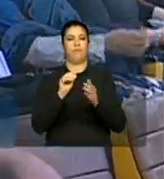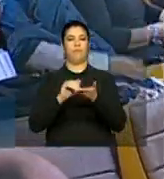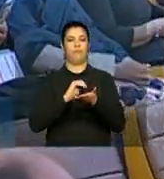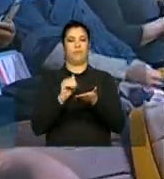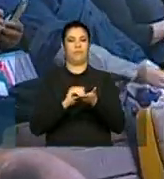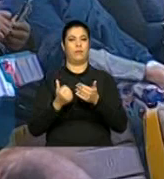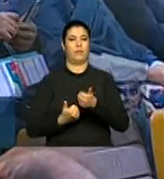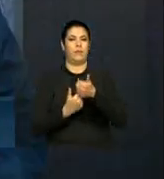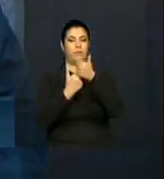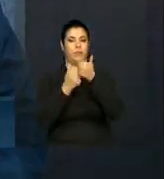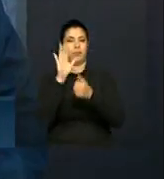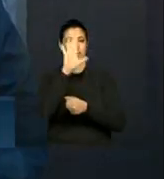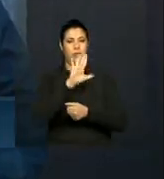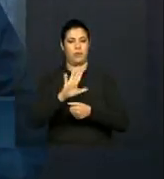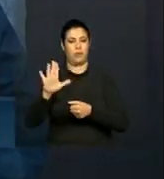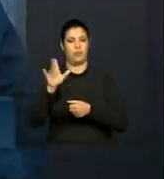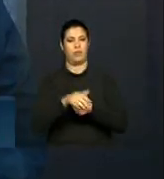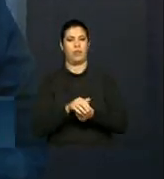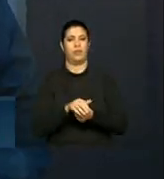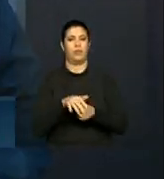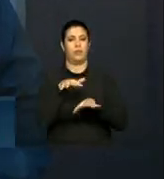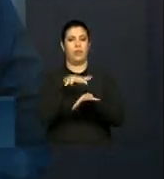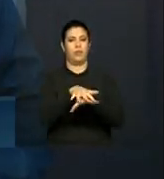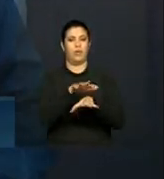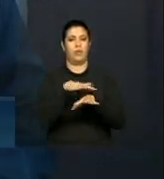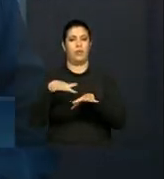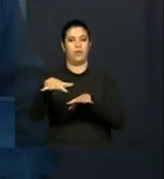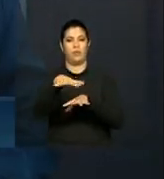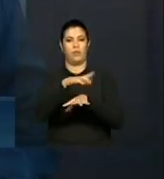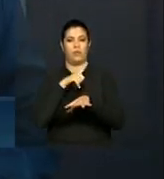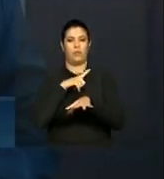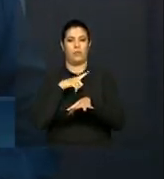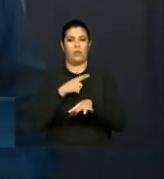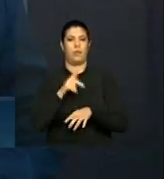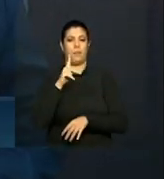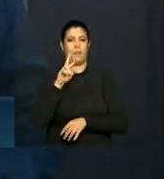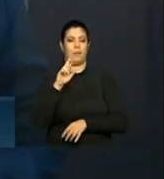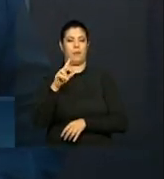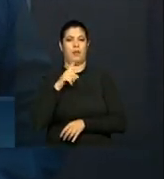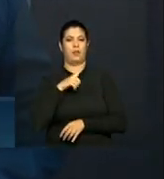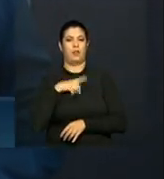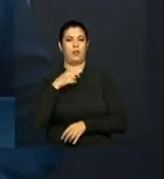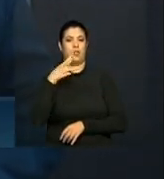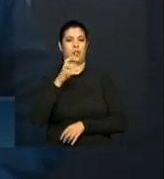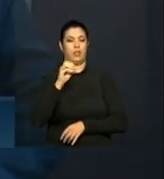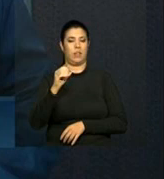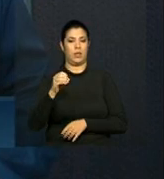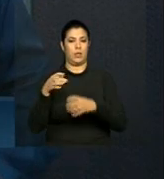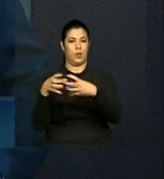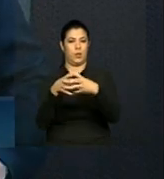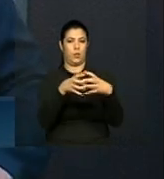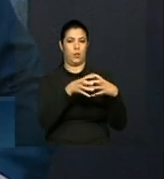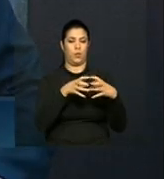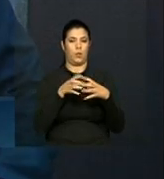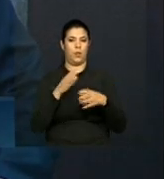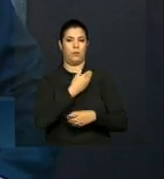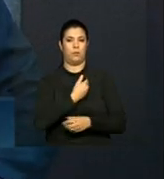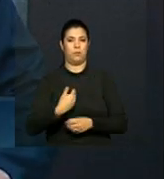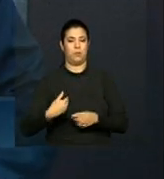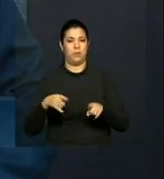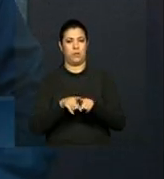Geral e da Secretaria de Relações Institucionais da Presidência da República, que envolve 30 consórcios públicos